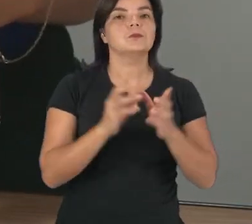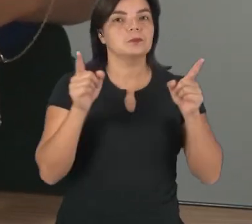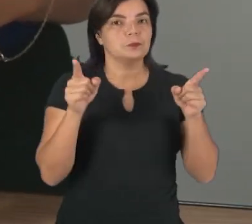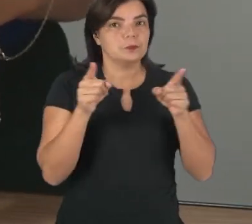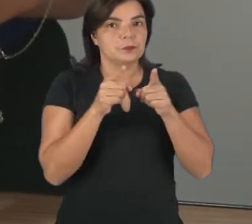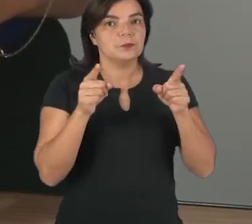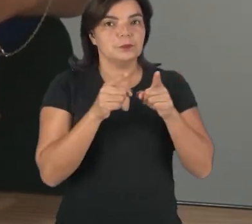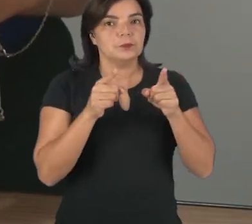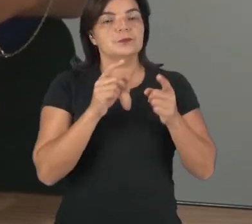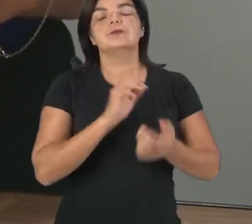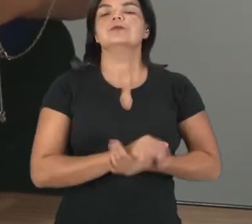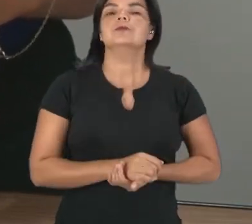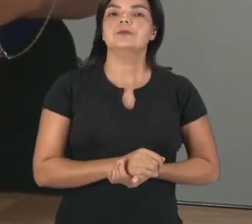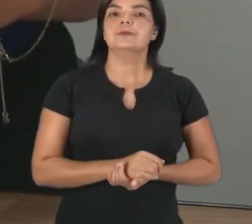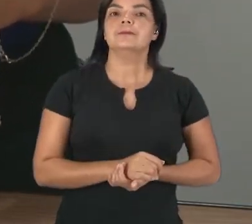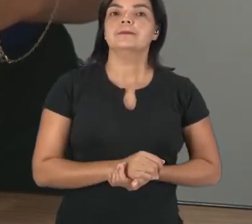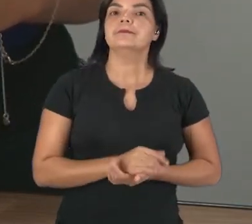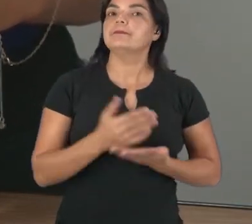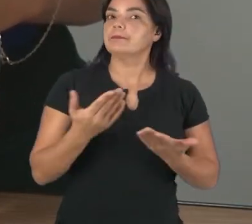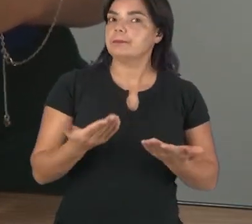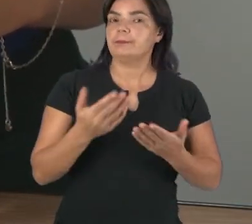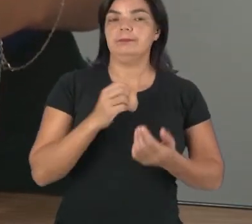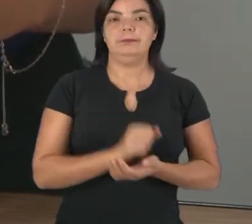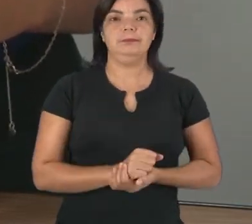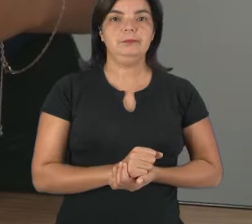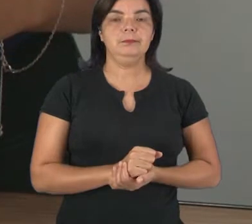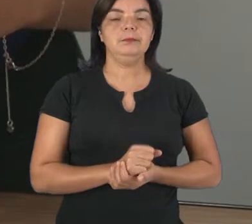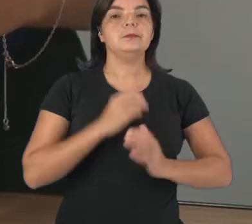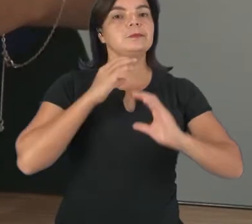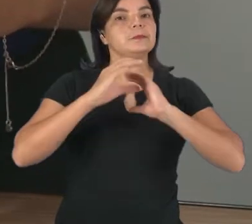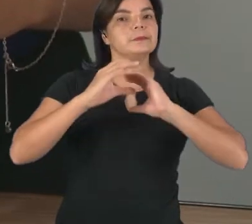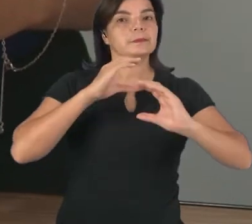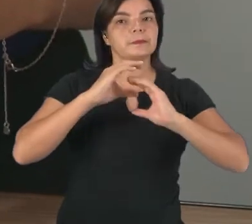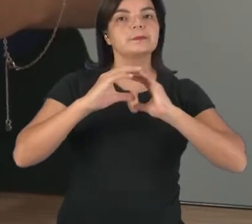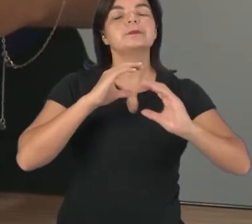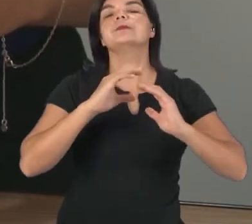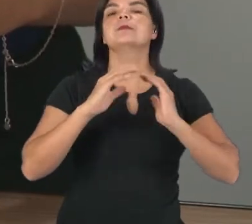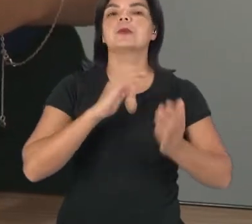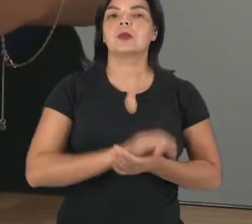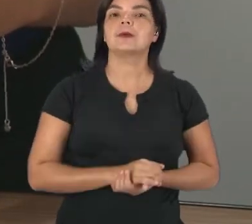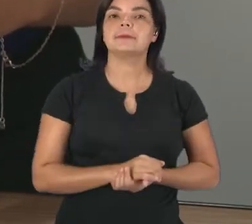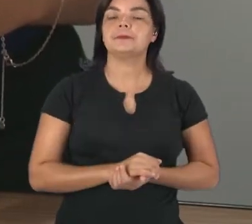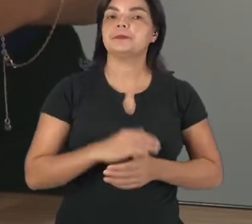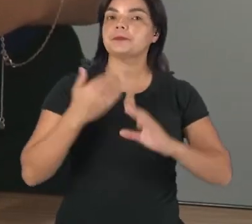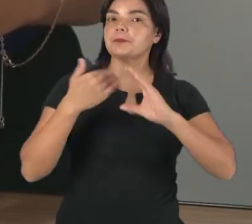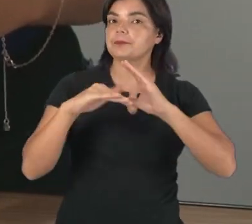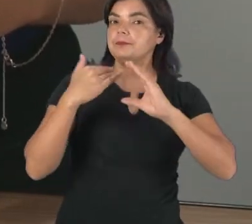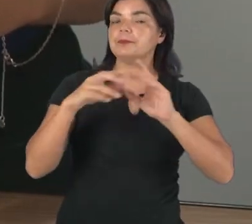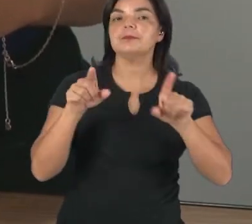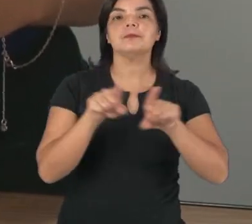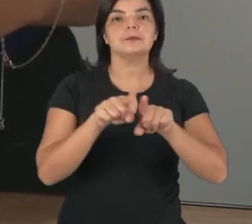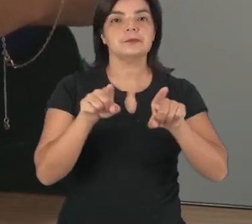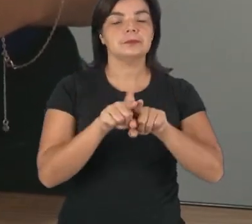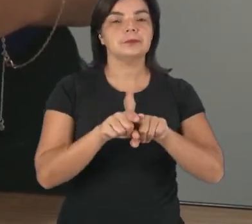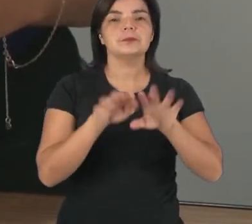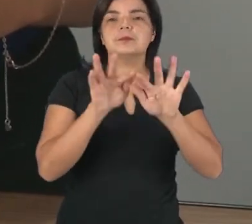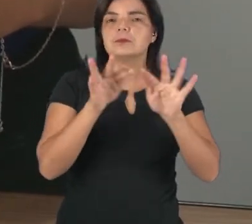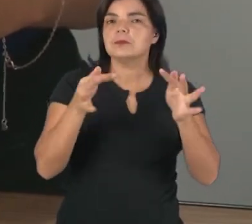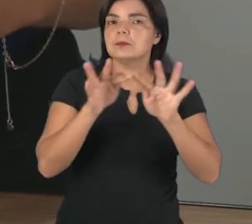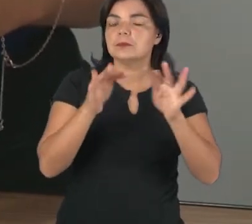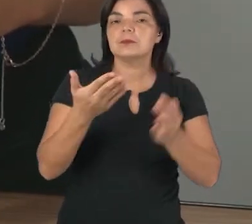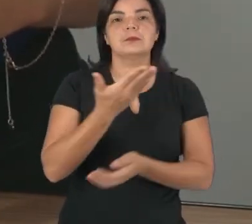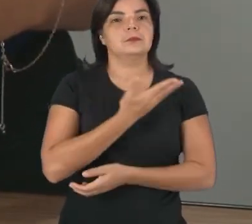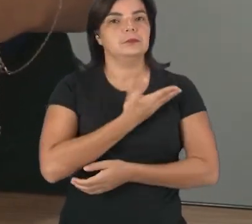curtos, geralmente são curtos, e eles servem para comunicar uma mensagem que também é bem simples